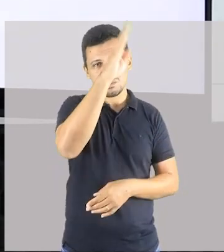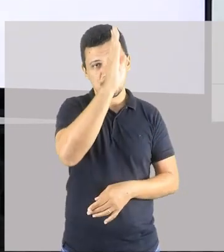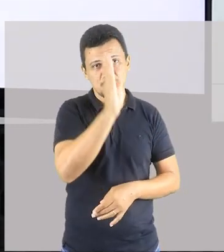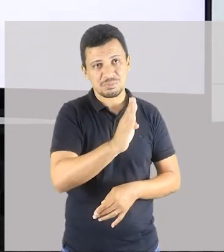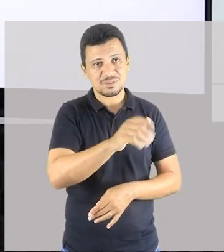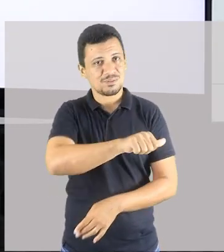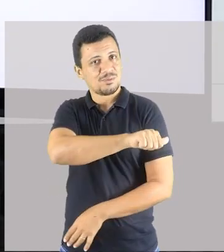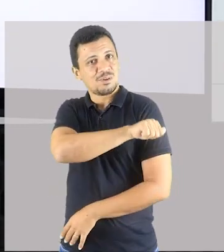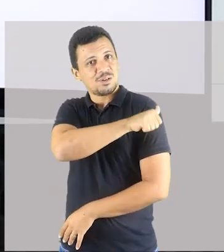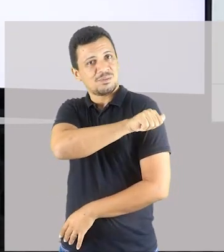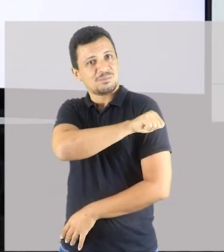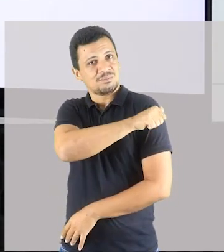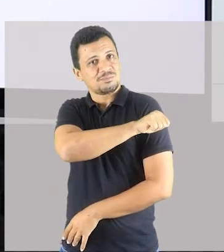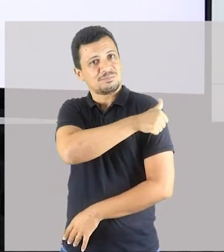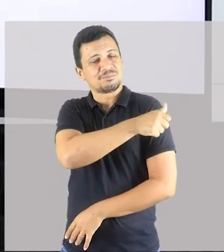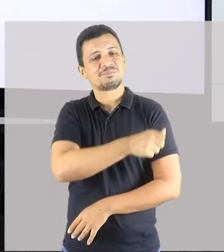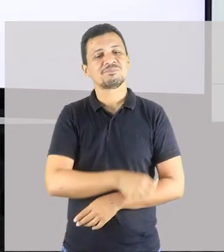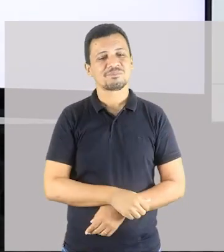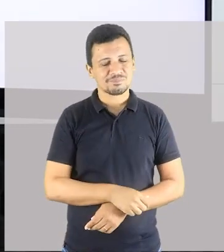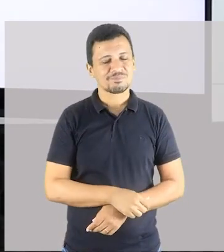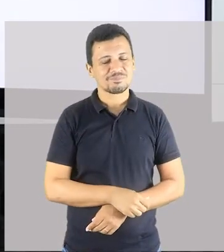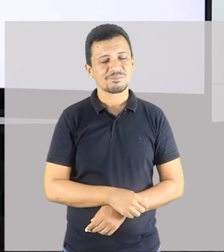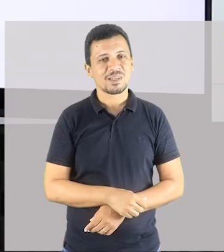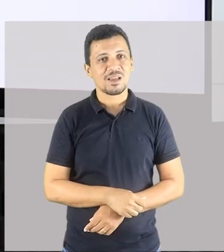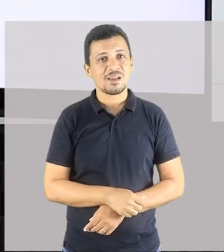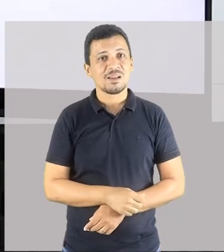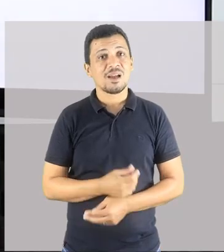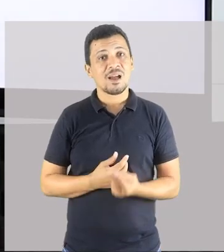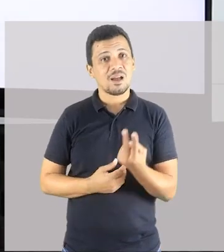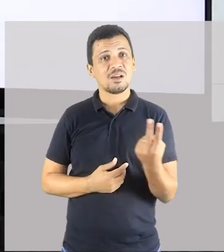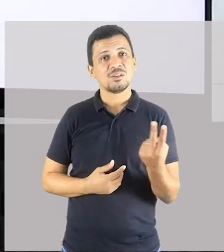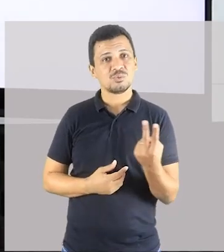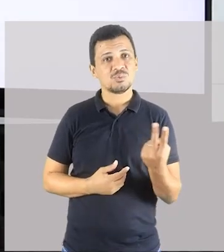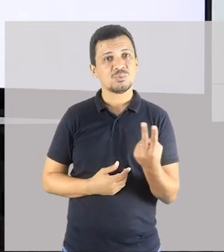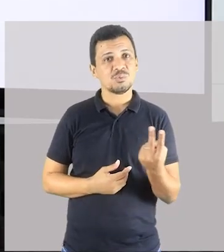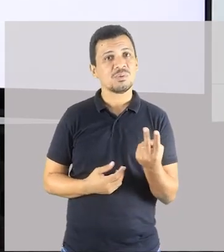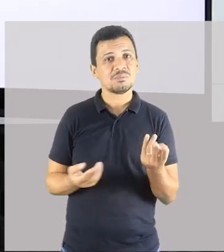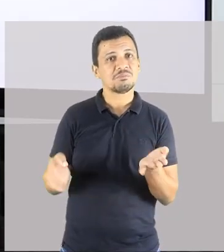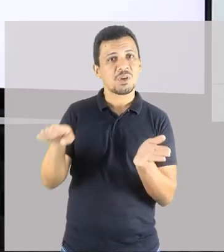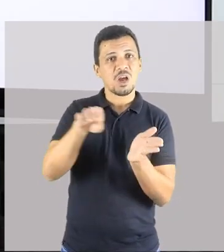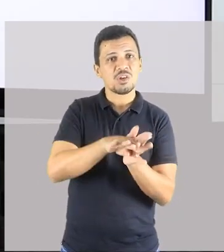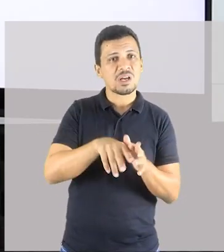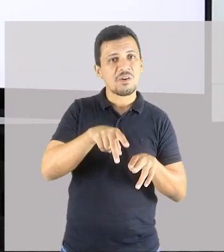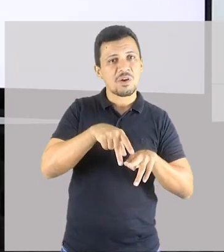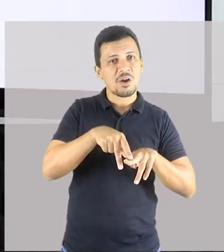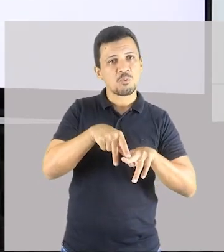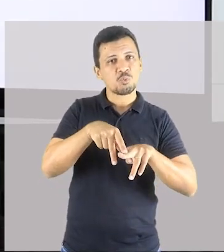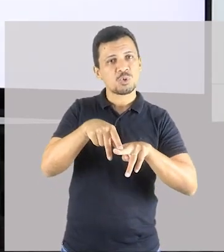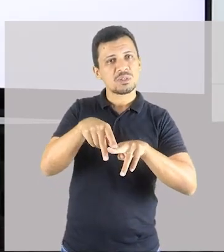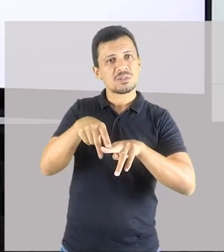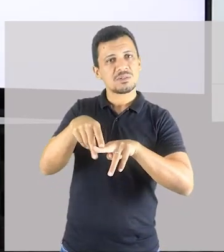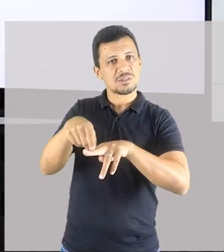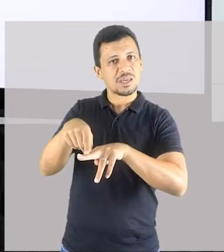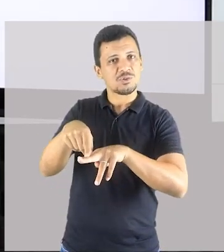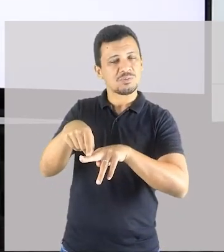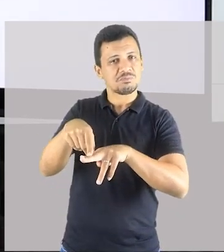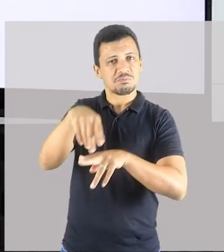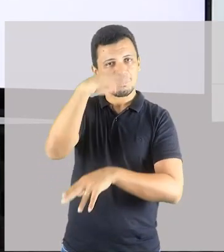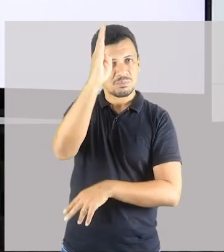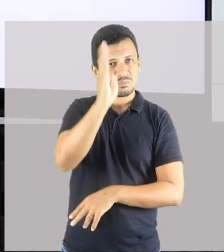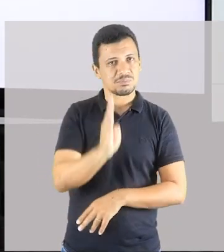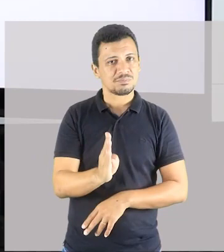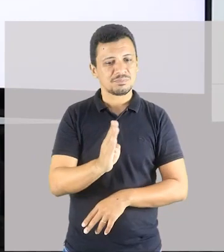Janeiro. Então, essas duas formas do skate ter chegado até o